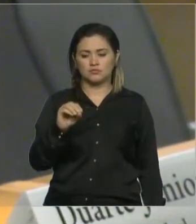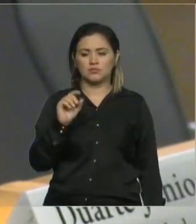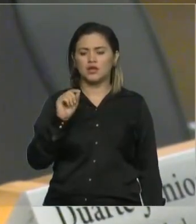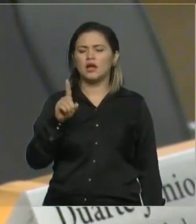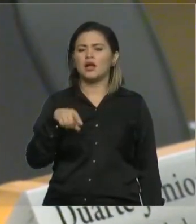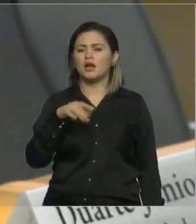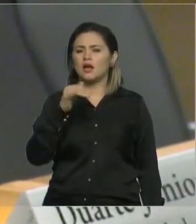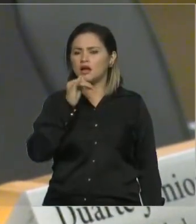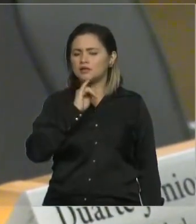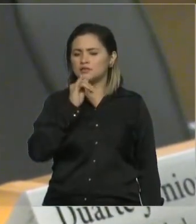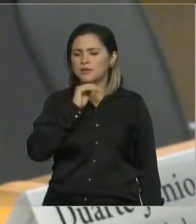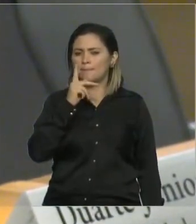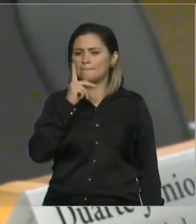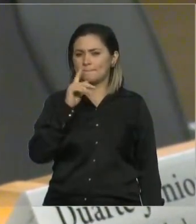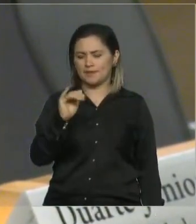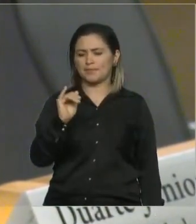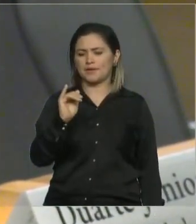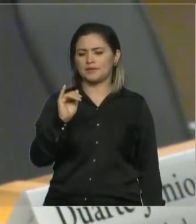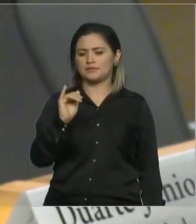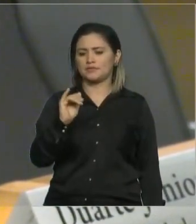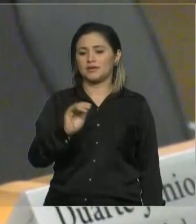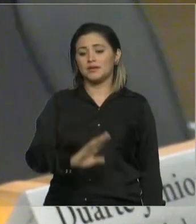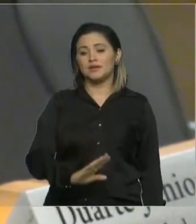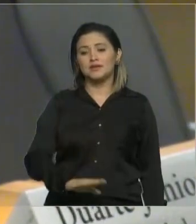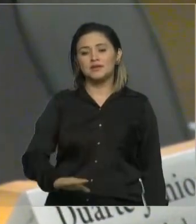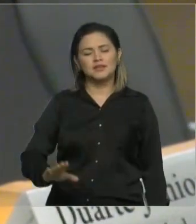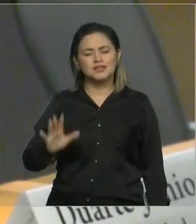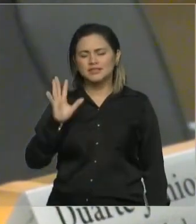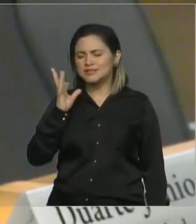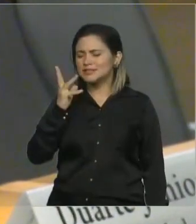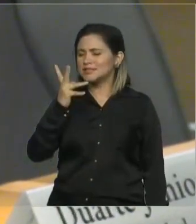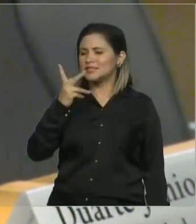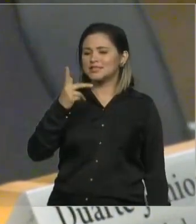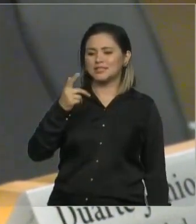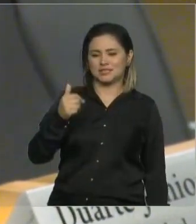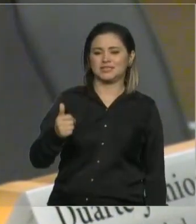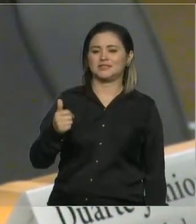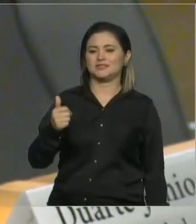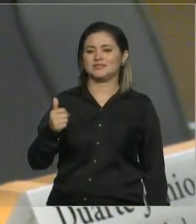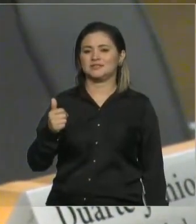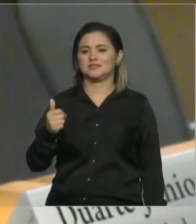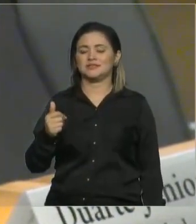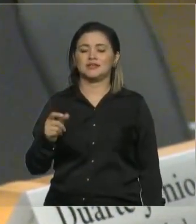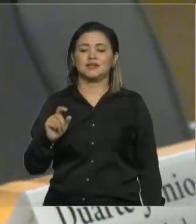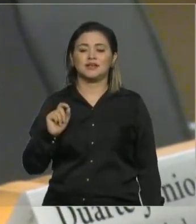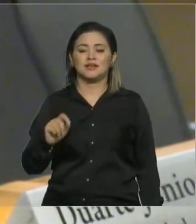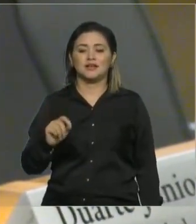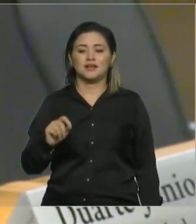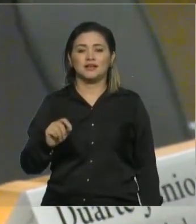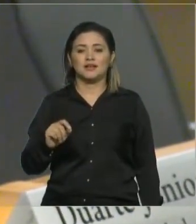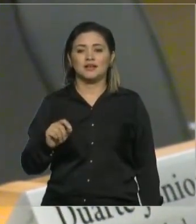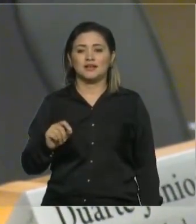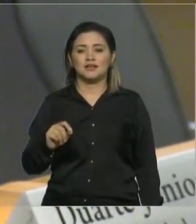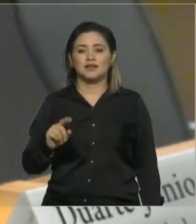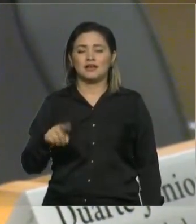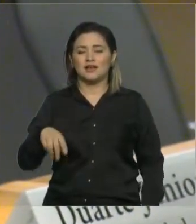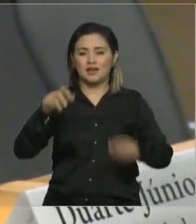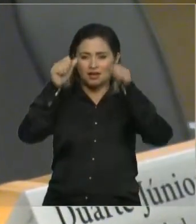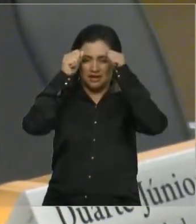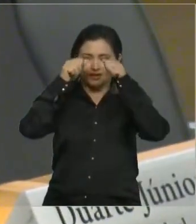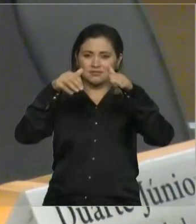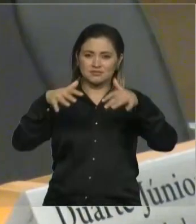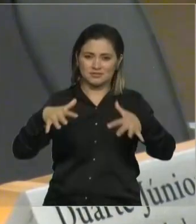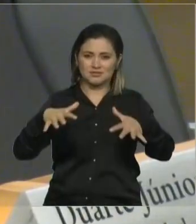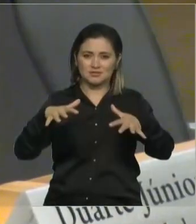Pai de uma criança muito linda, que é um anjo azul, né? Então, eu acompanho ele, a esposa dele, pelas